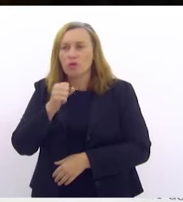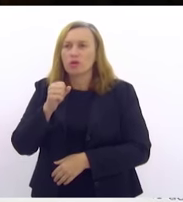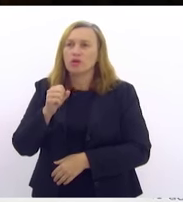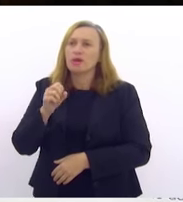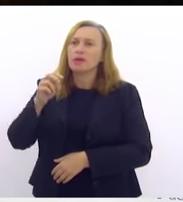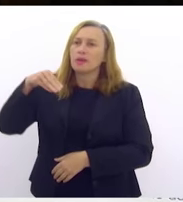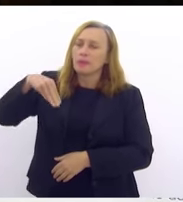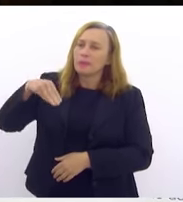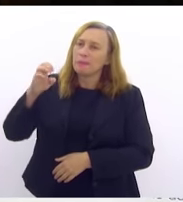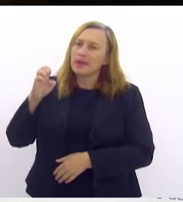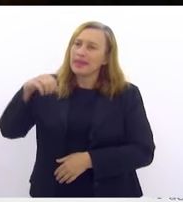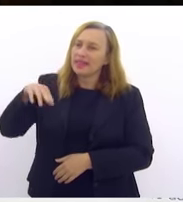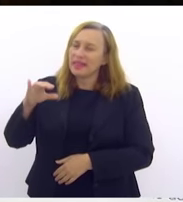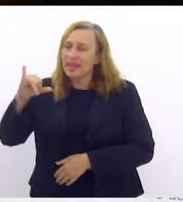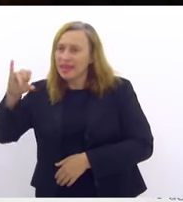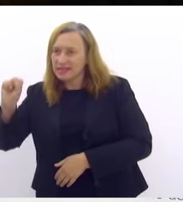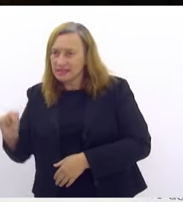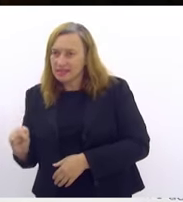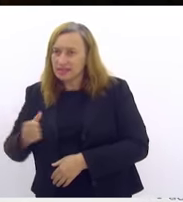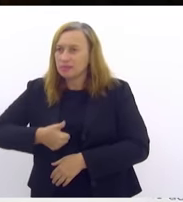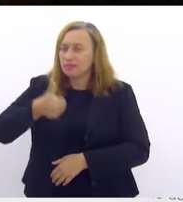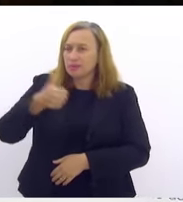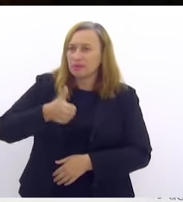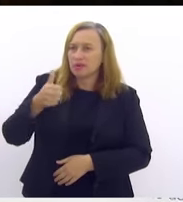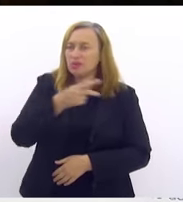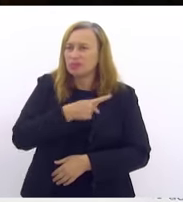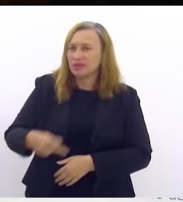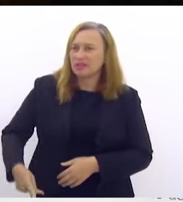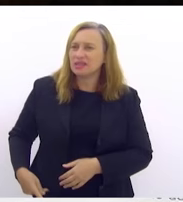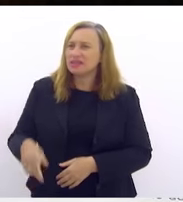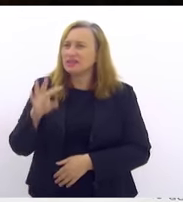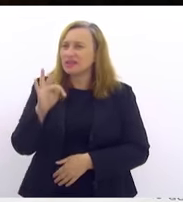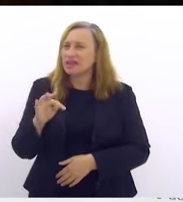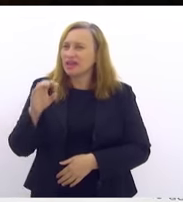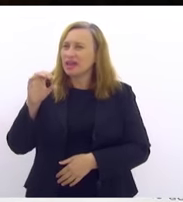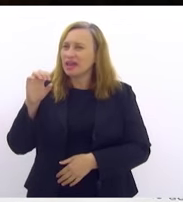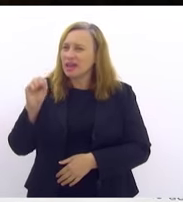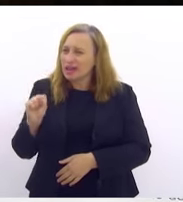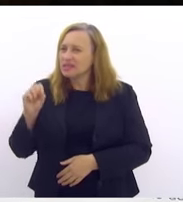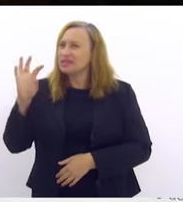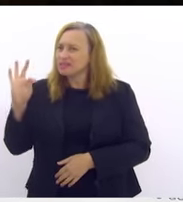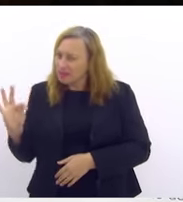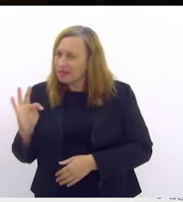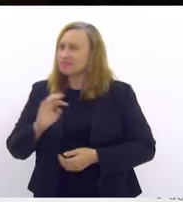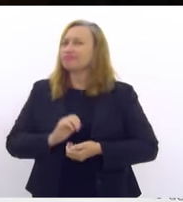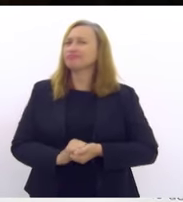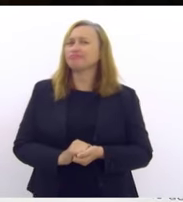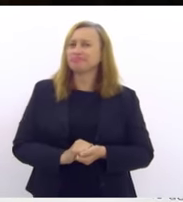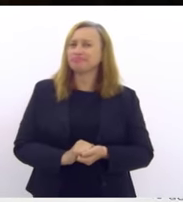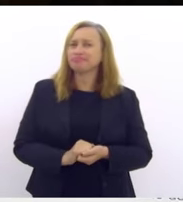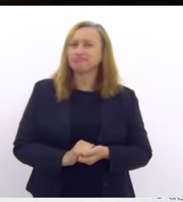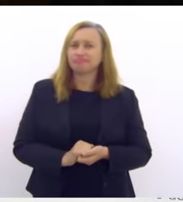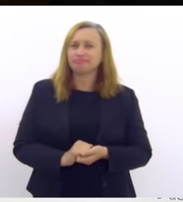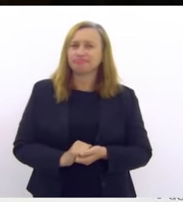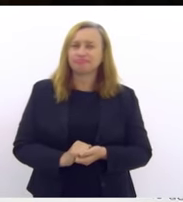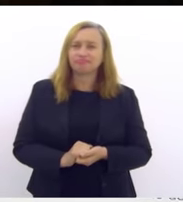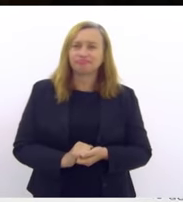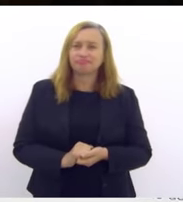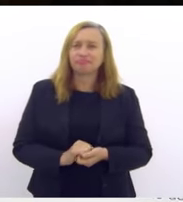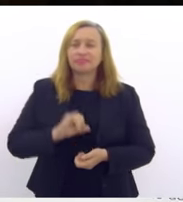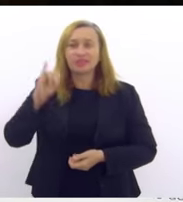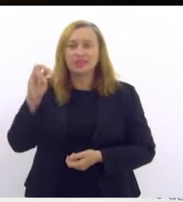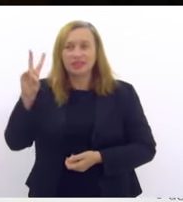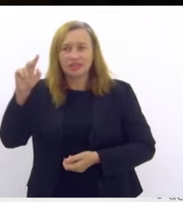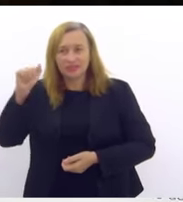Menezes primeiro presidente do TST primeiro corregedor também do TST o Ivan